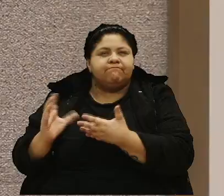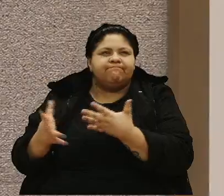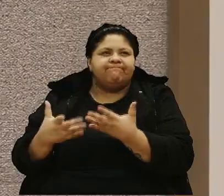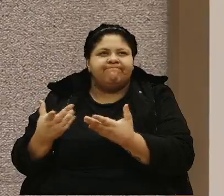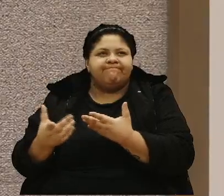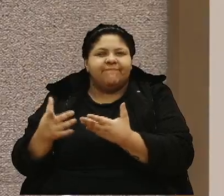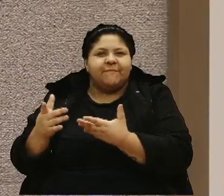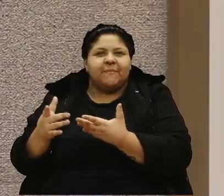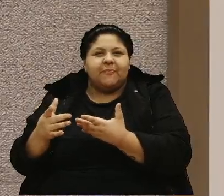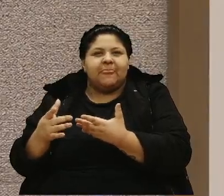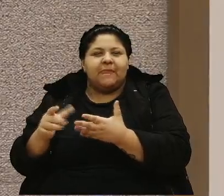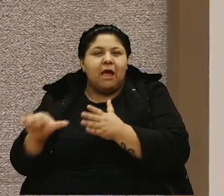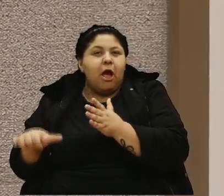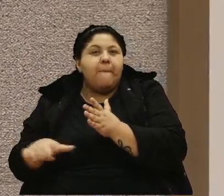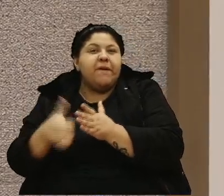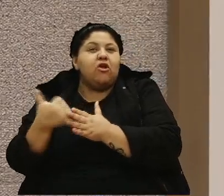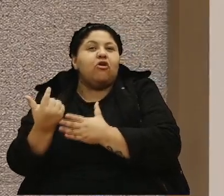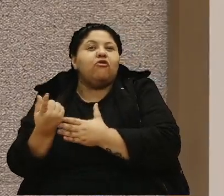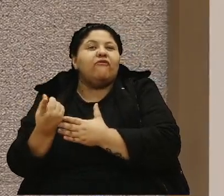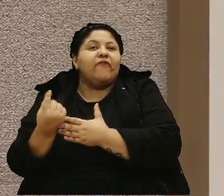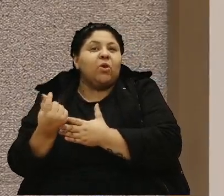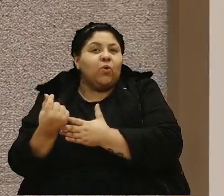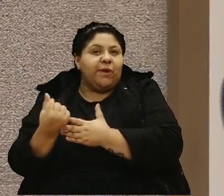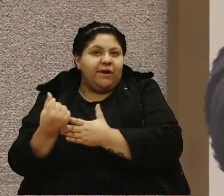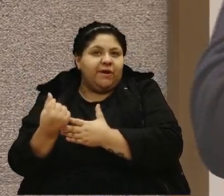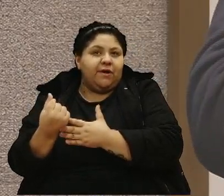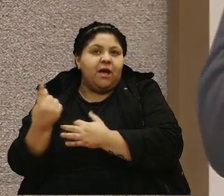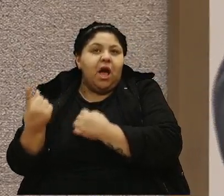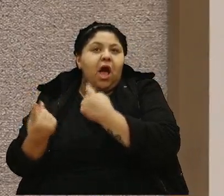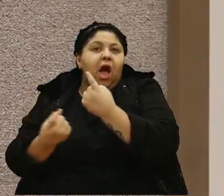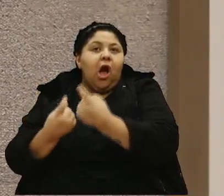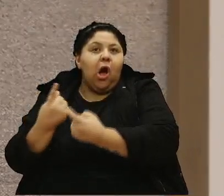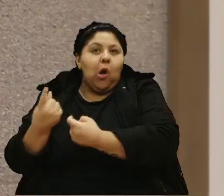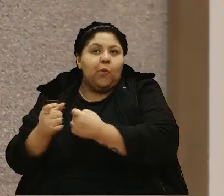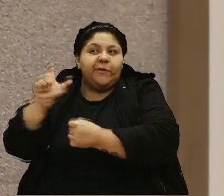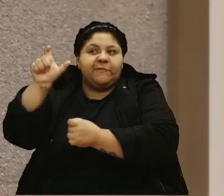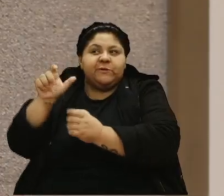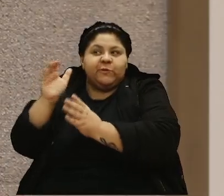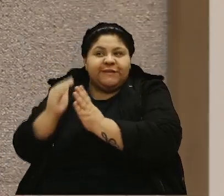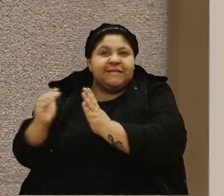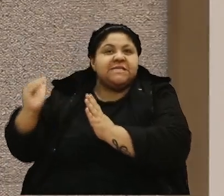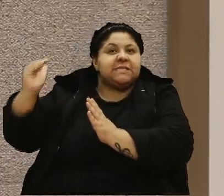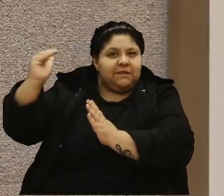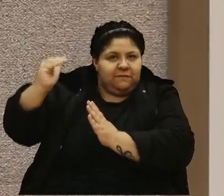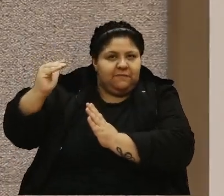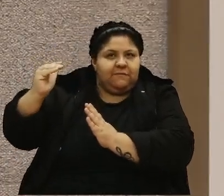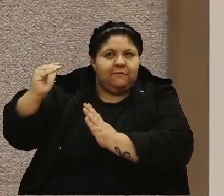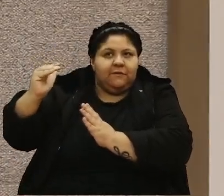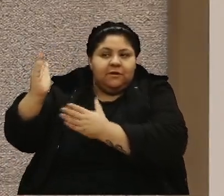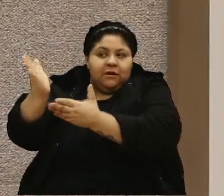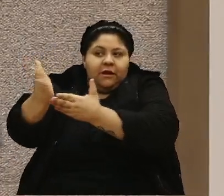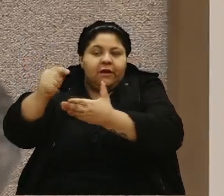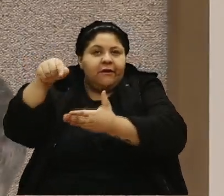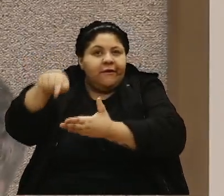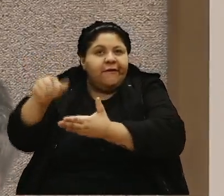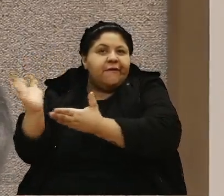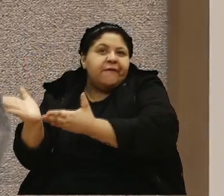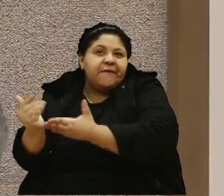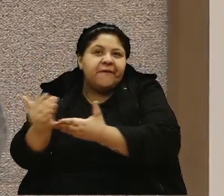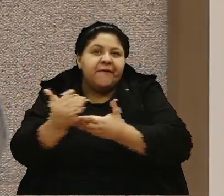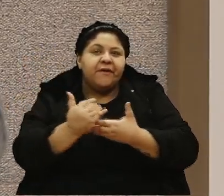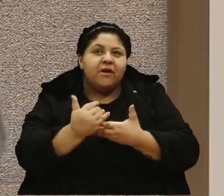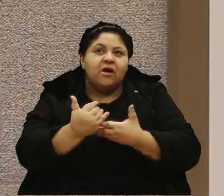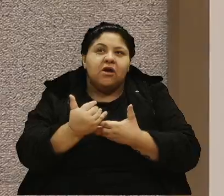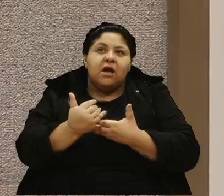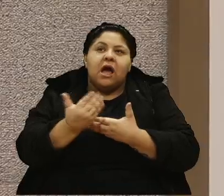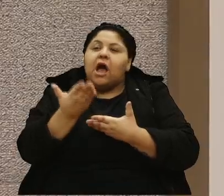diria, melhor do valor do lixo separado, né? O catador está ali buscando o seu pão do